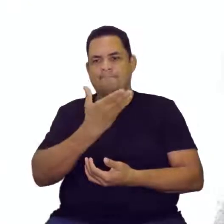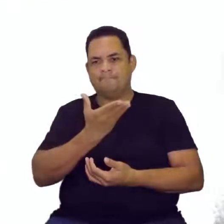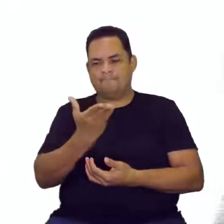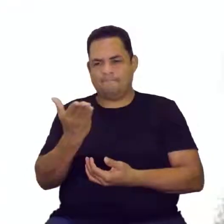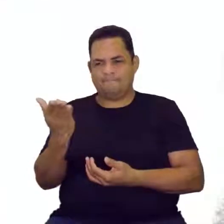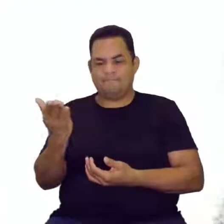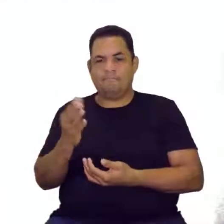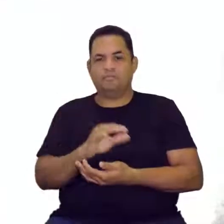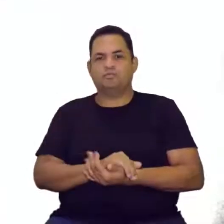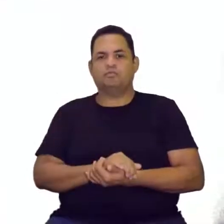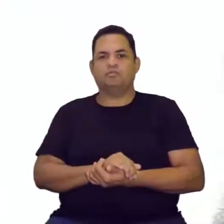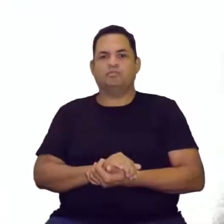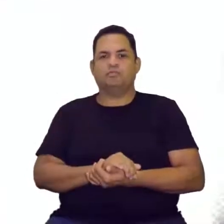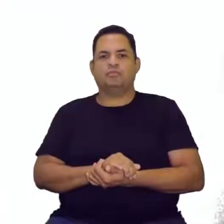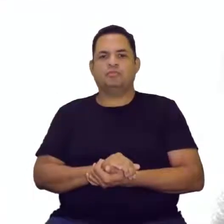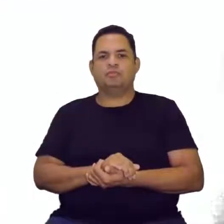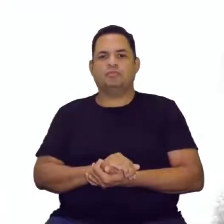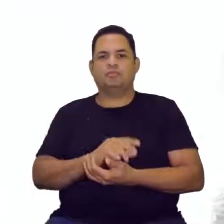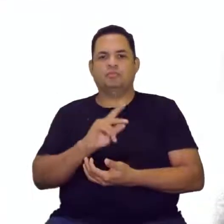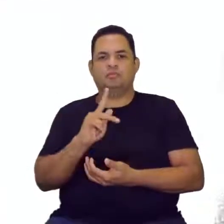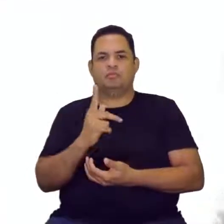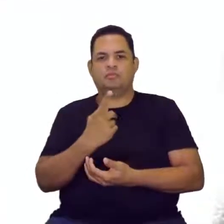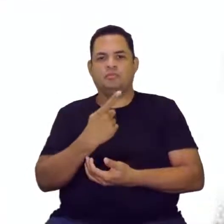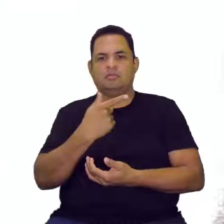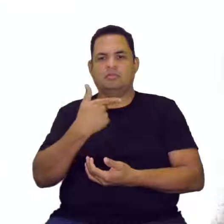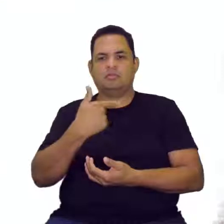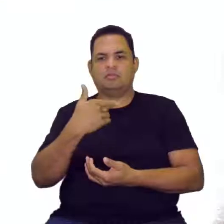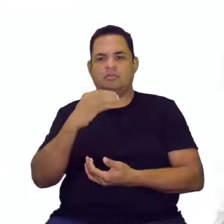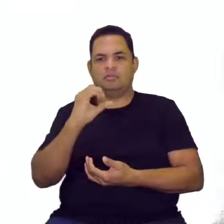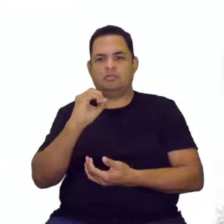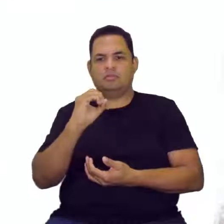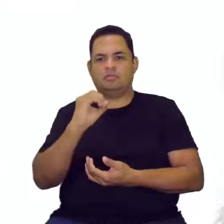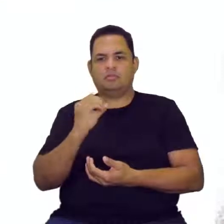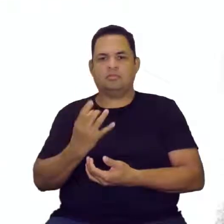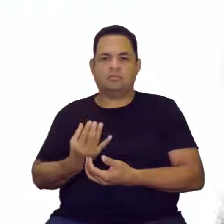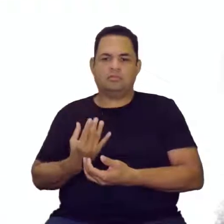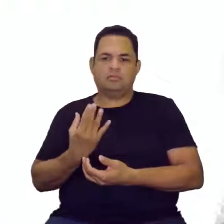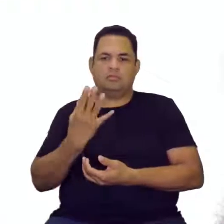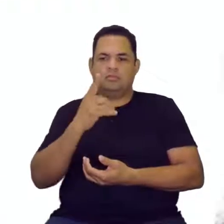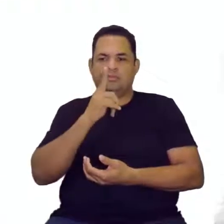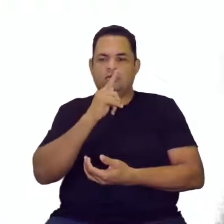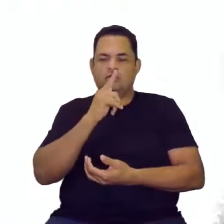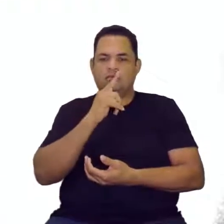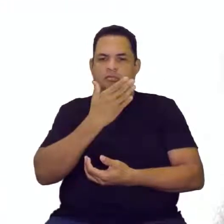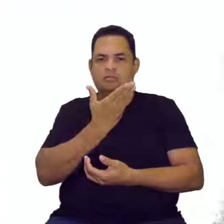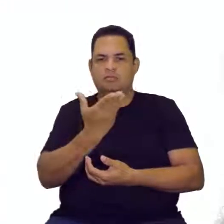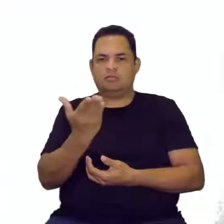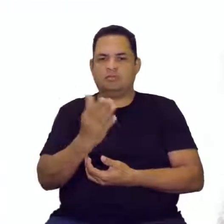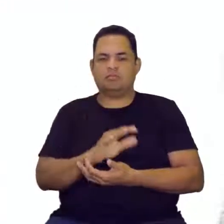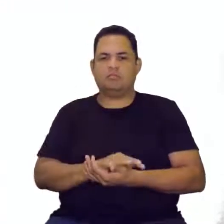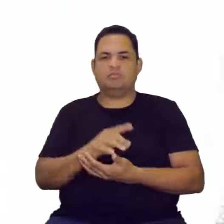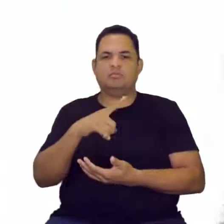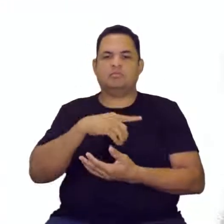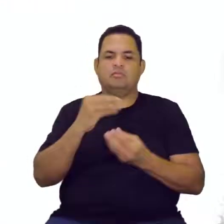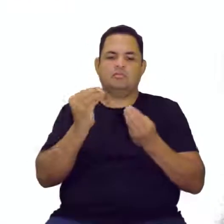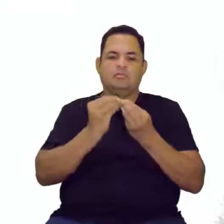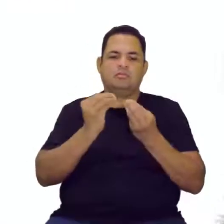perfluorocarbonos. E o vapor de água, que eu falei para vocês também, que é uma das moléculas que tem